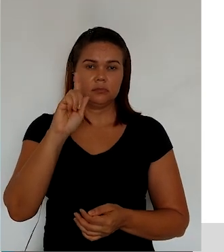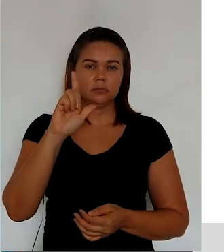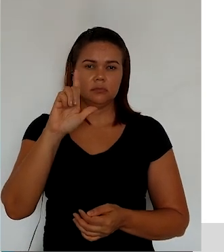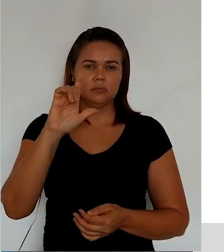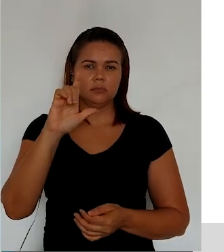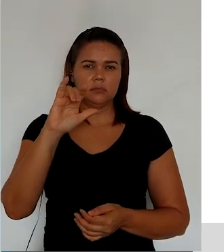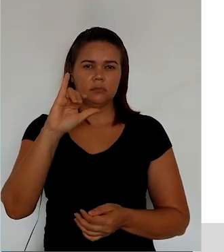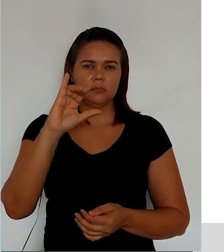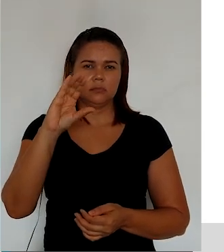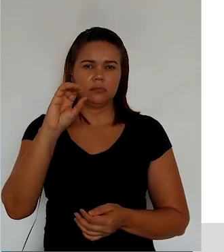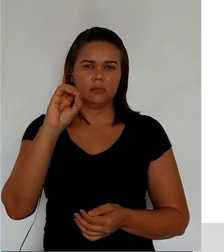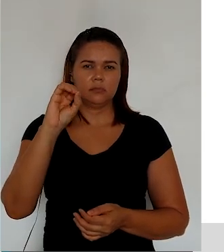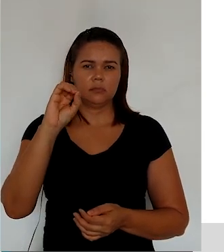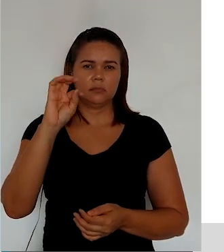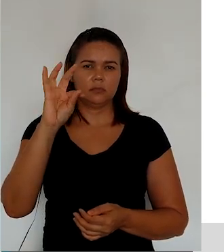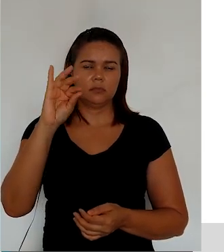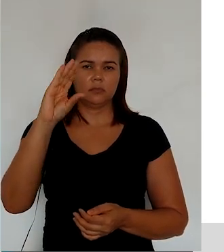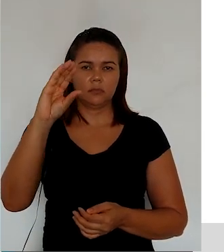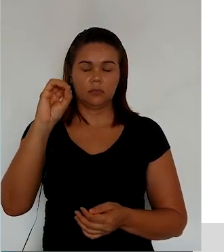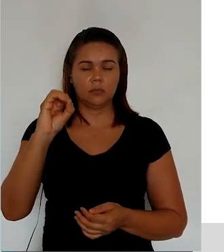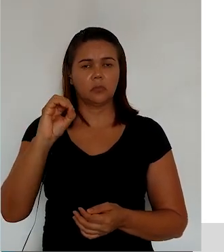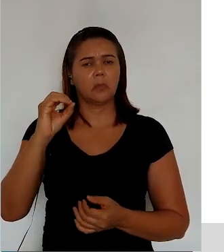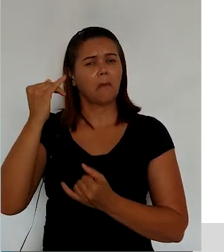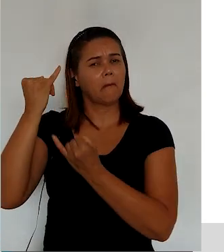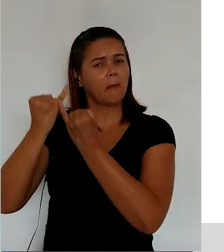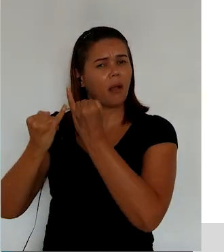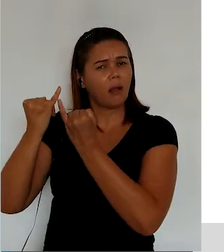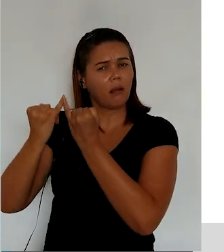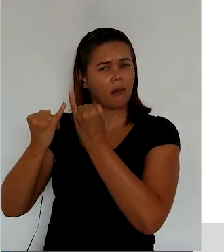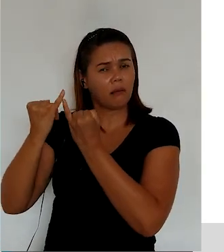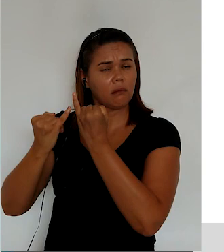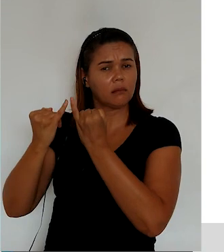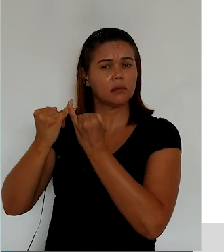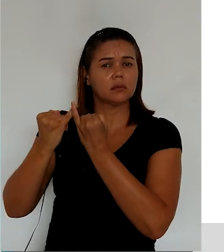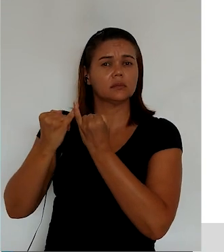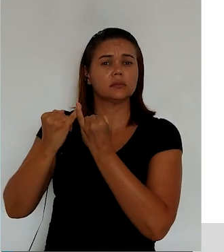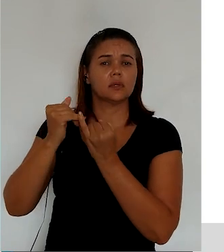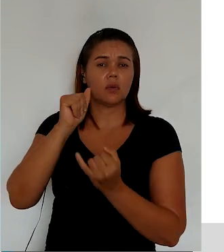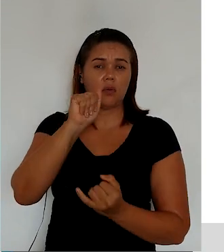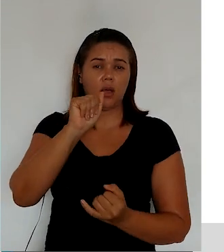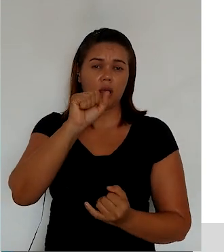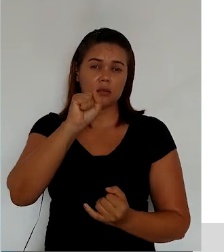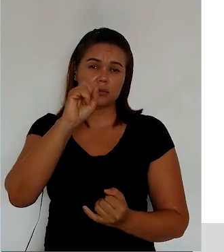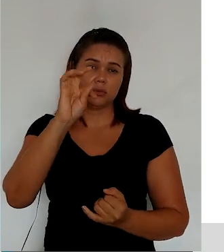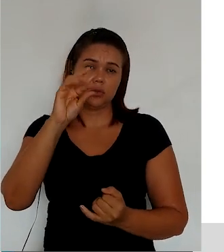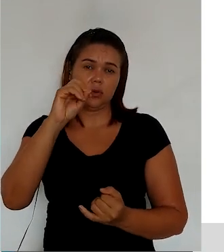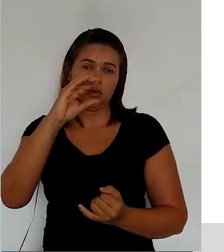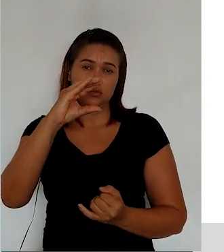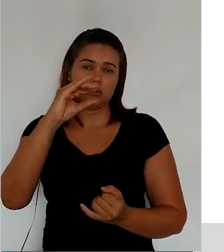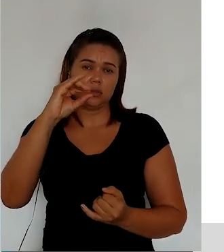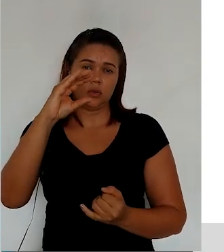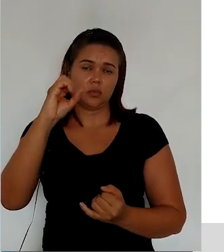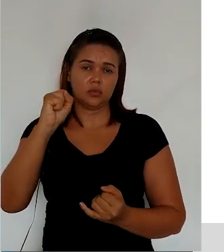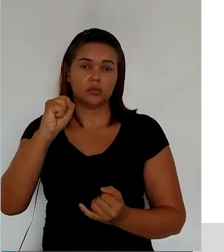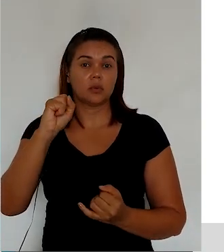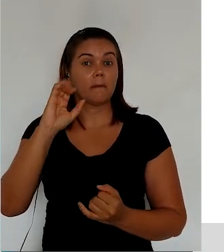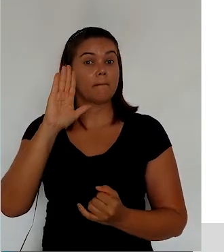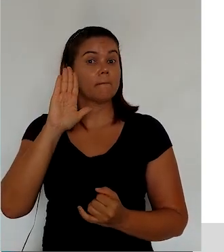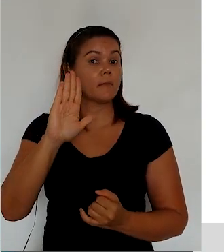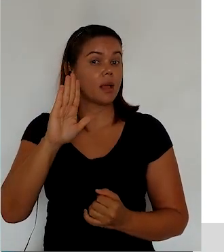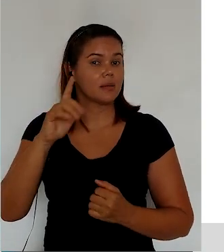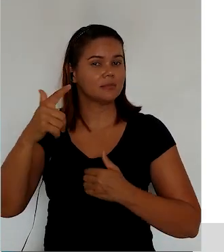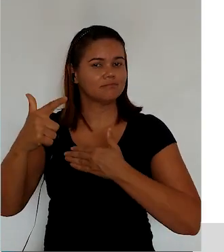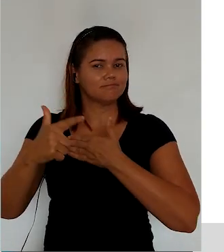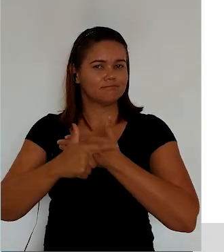Microgliócitos podem parecer-se com astrócitos espacialmente. Contudo,